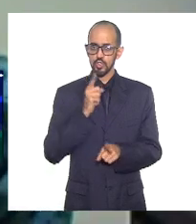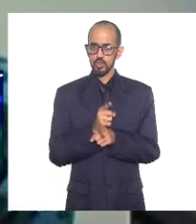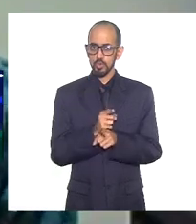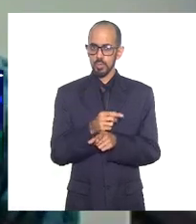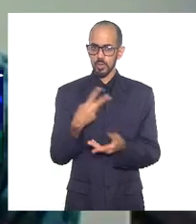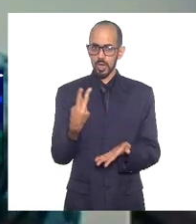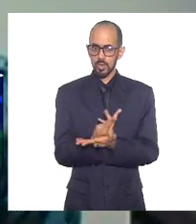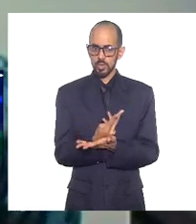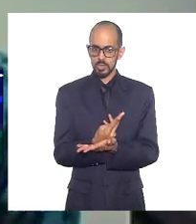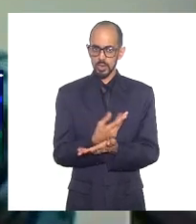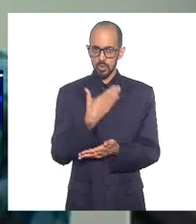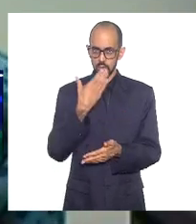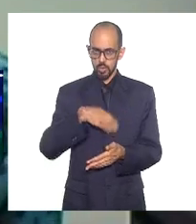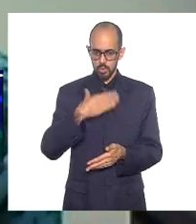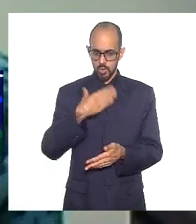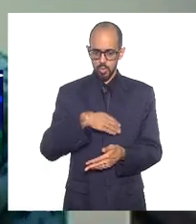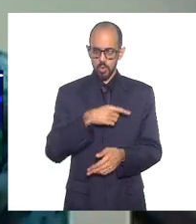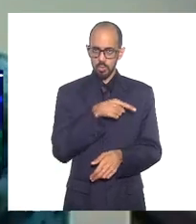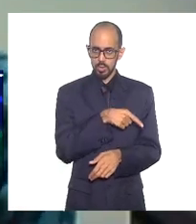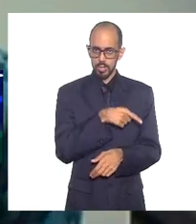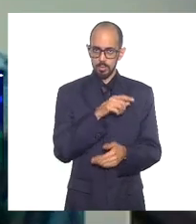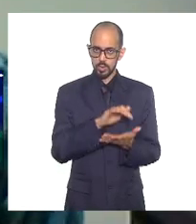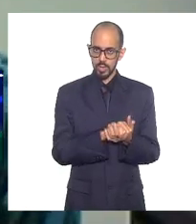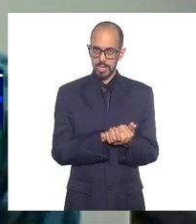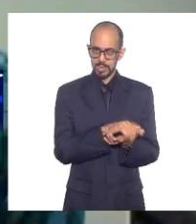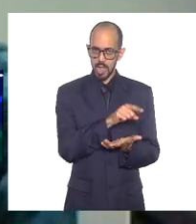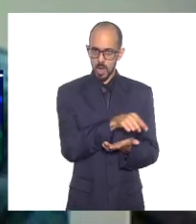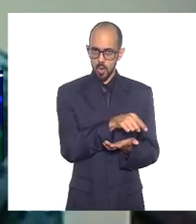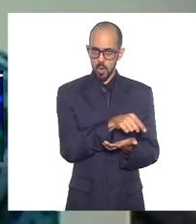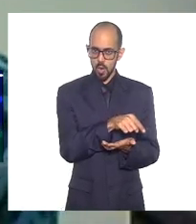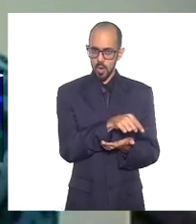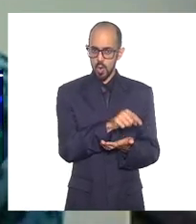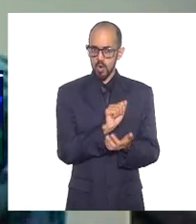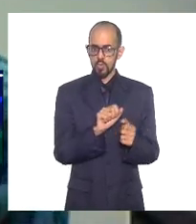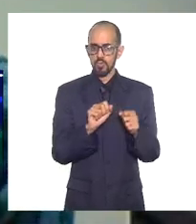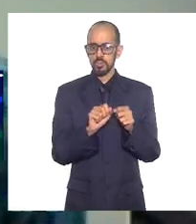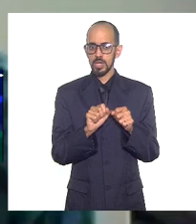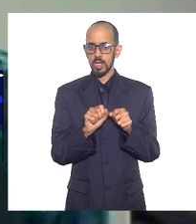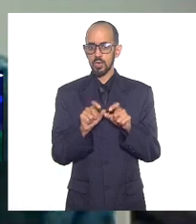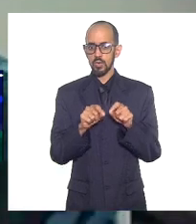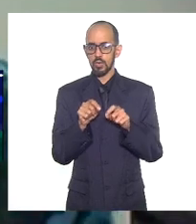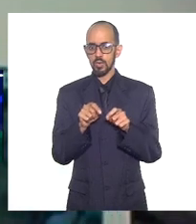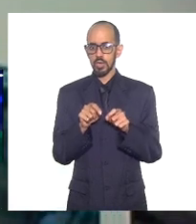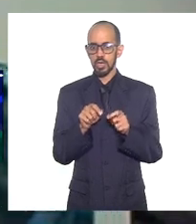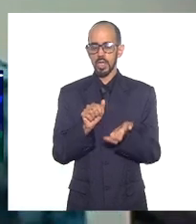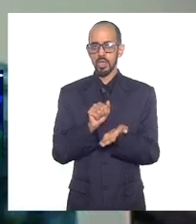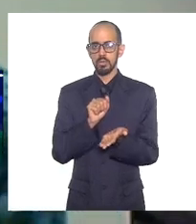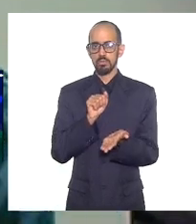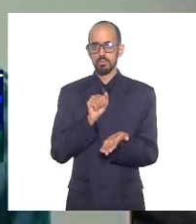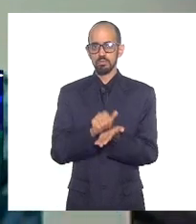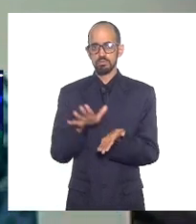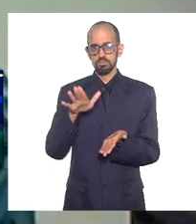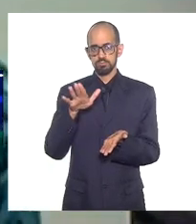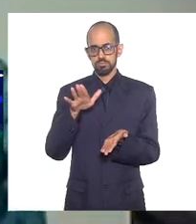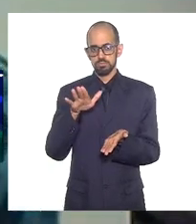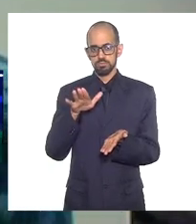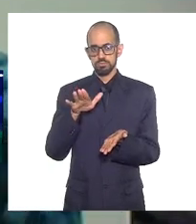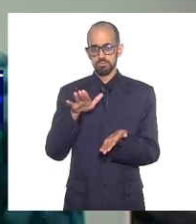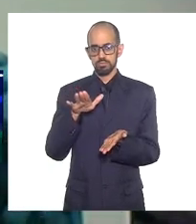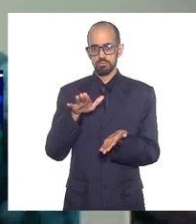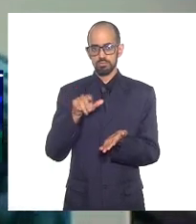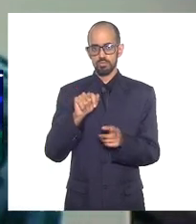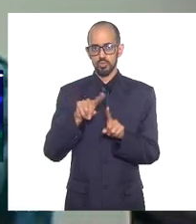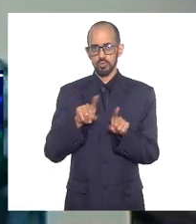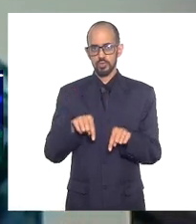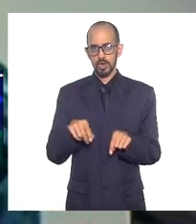da conduta desse casal, imediatamente procederam à desvinculação empregatícia